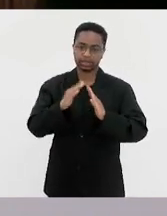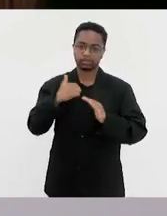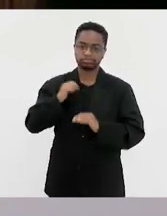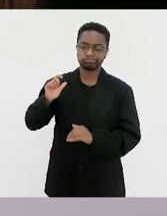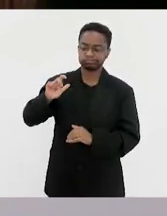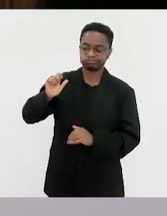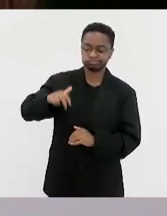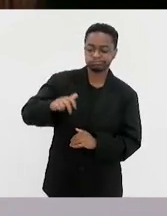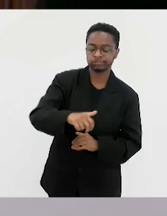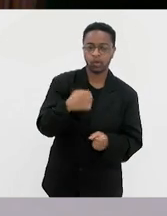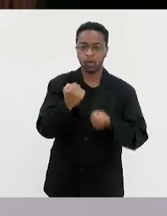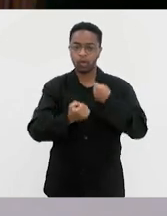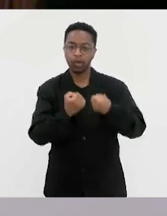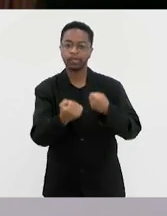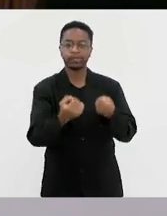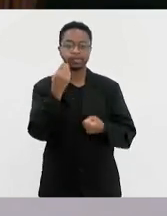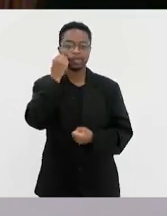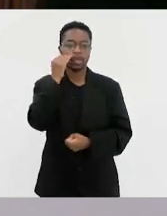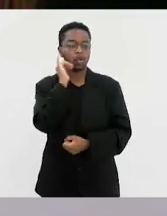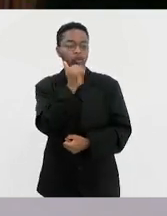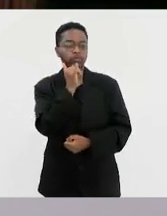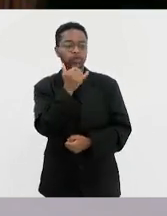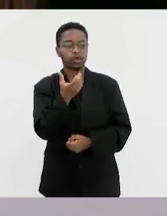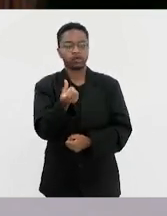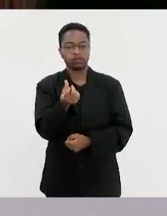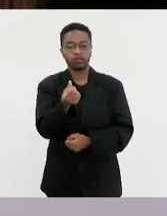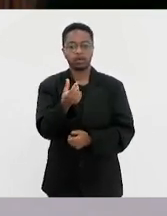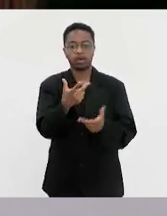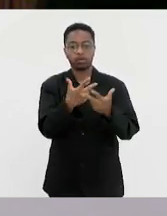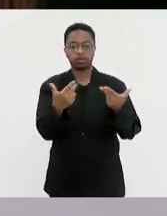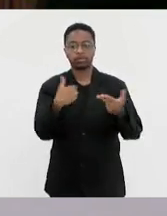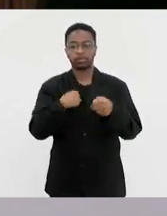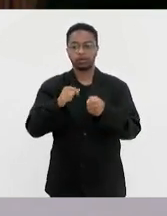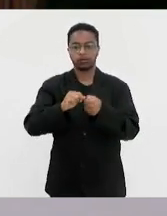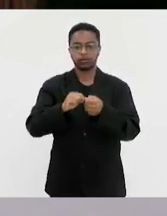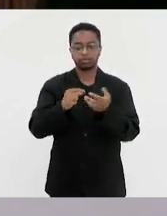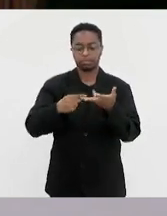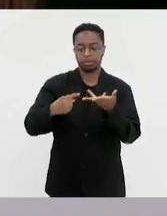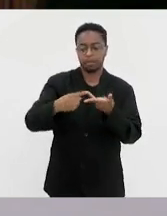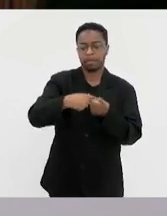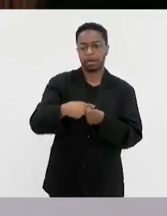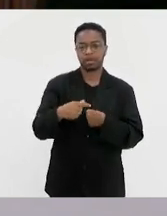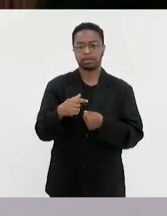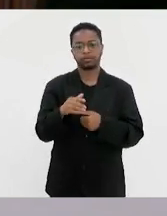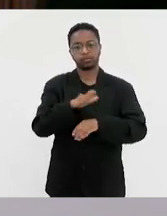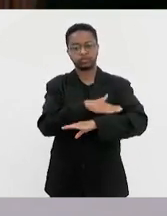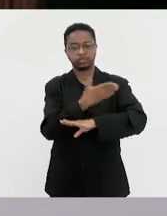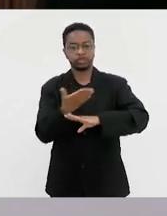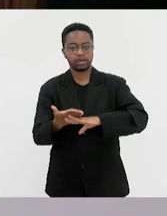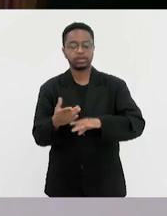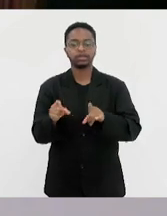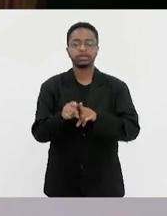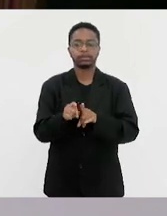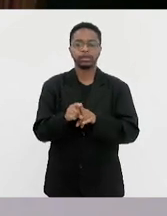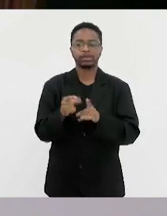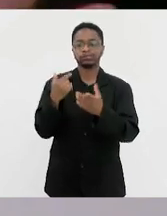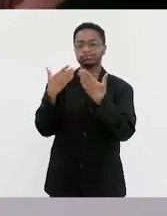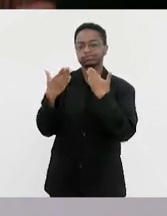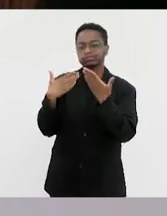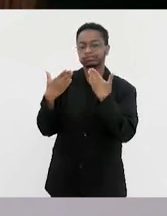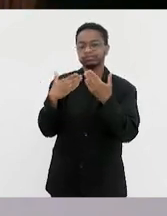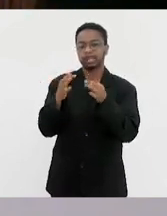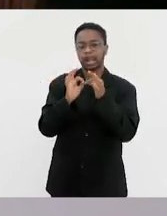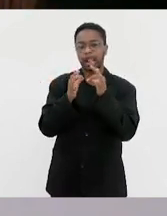para tentar contar para ele tudo que eu fiz naquele dia, né? A conversa durava